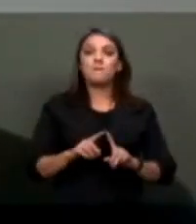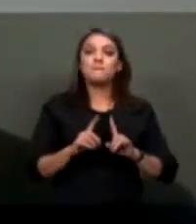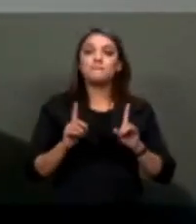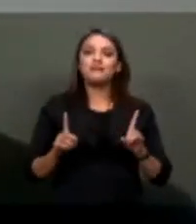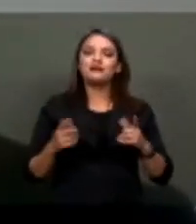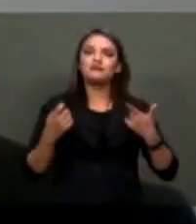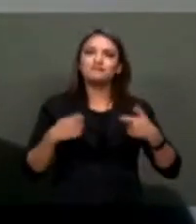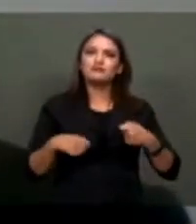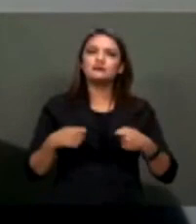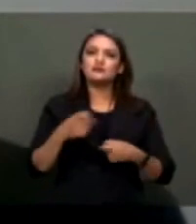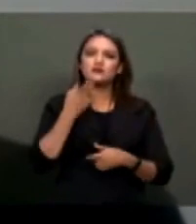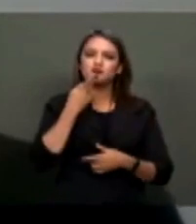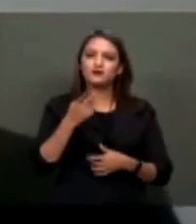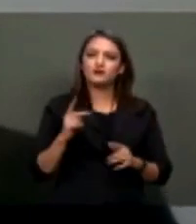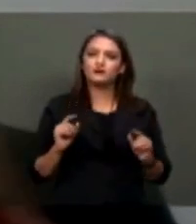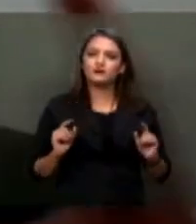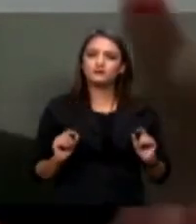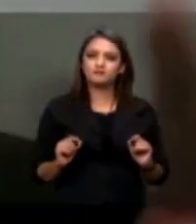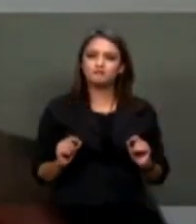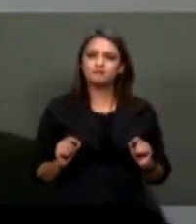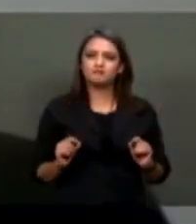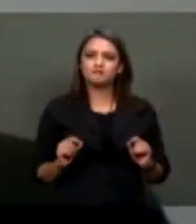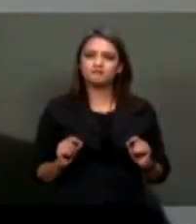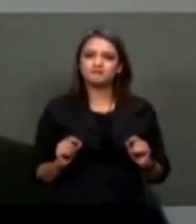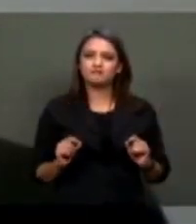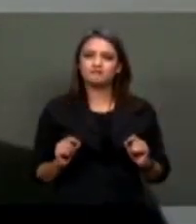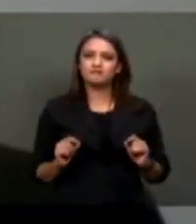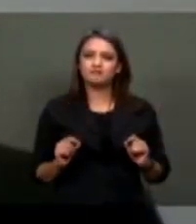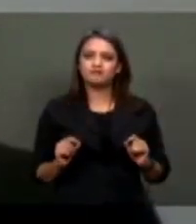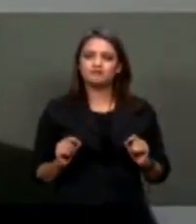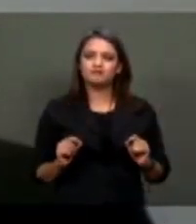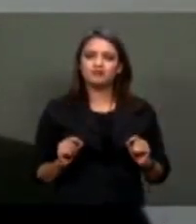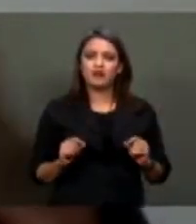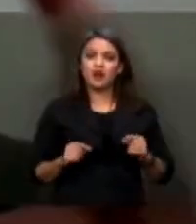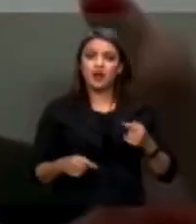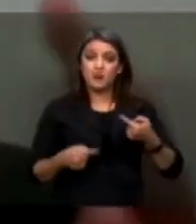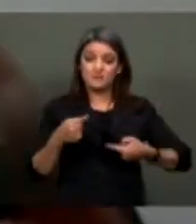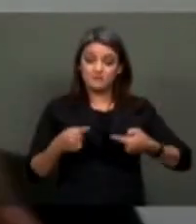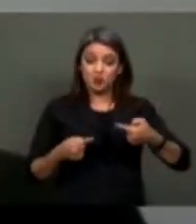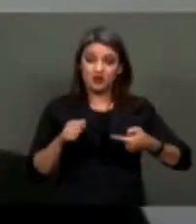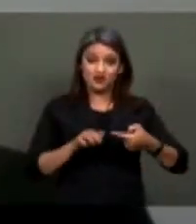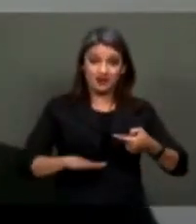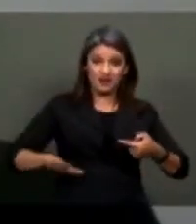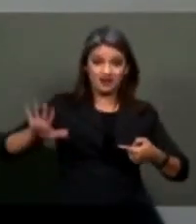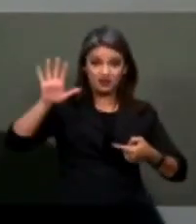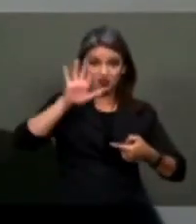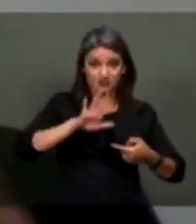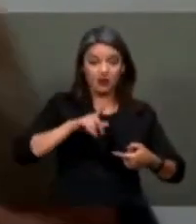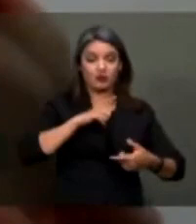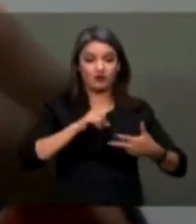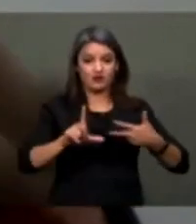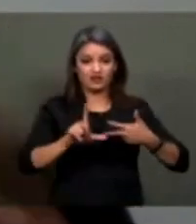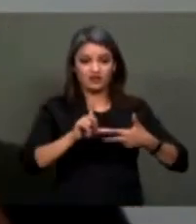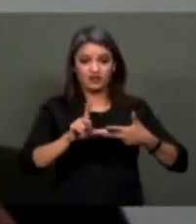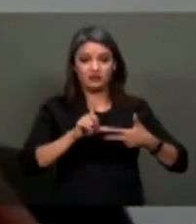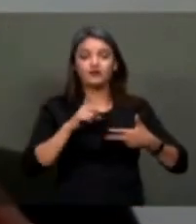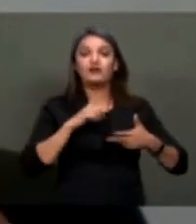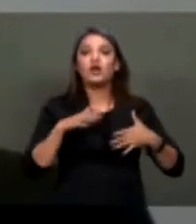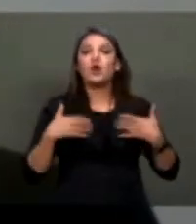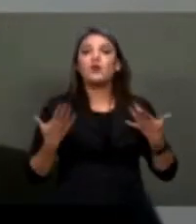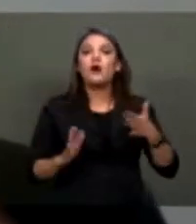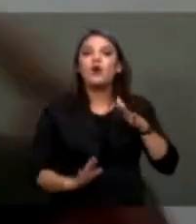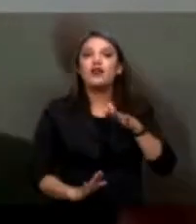fazer uma ponderação sobre a política nacional Eleita pelo legislador quanto alguém